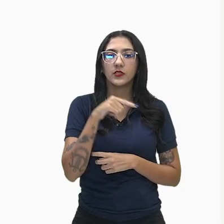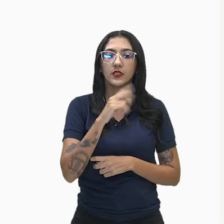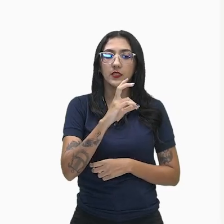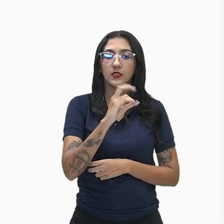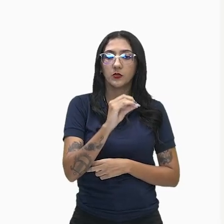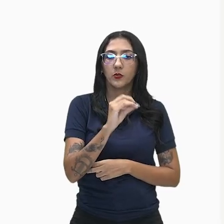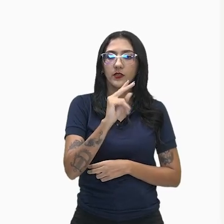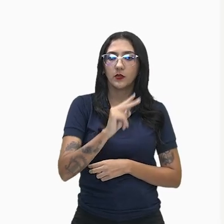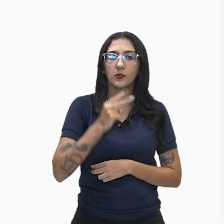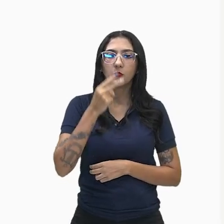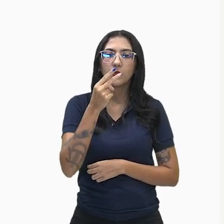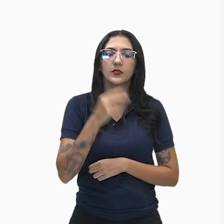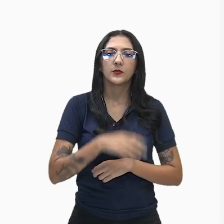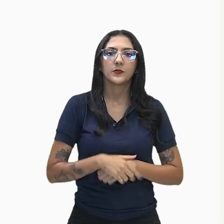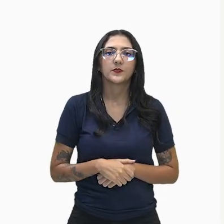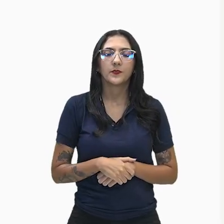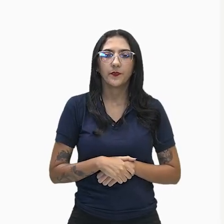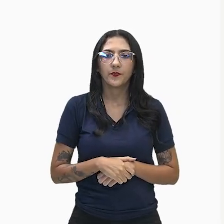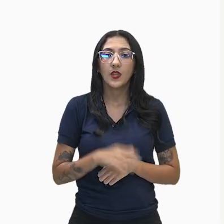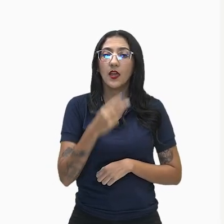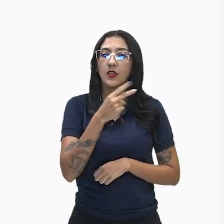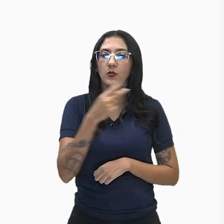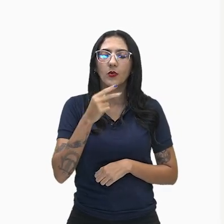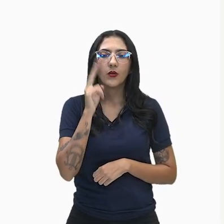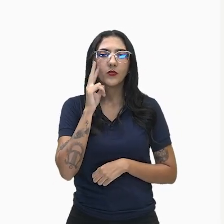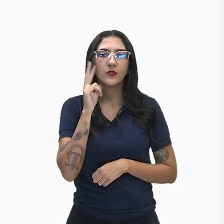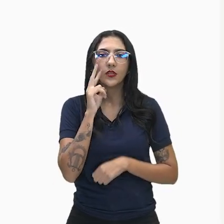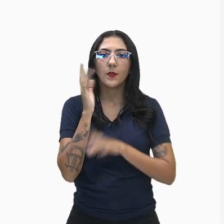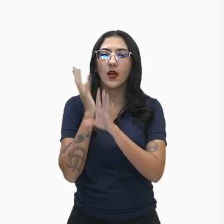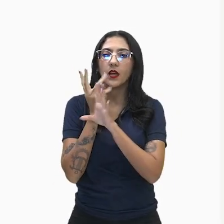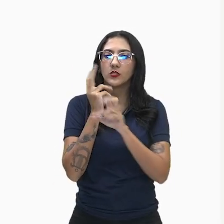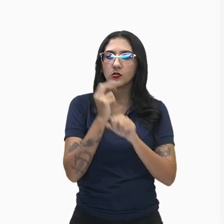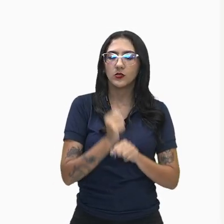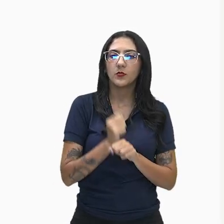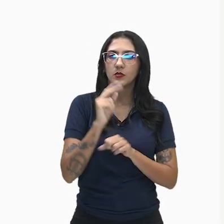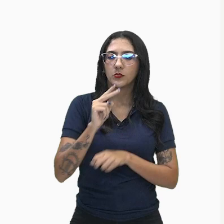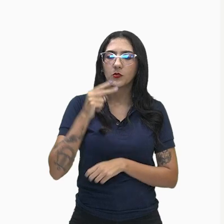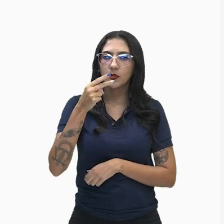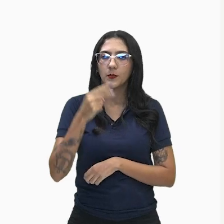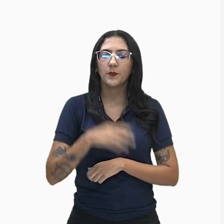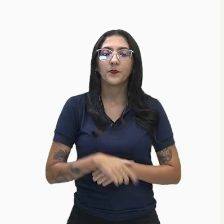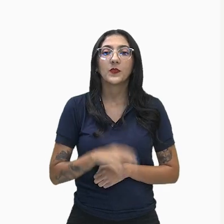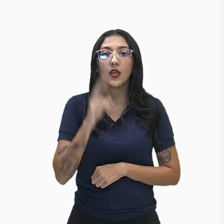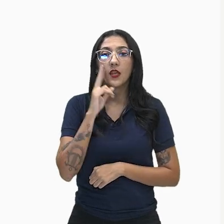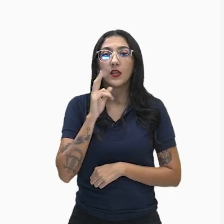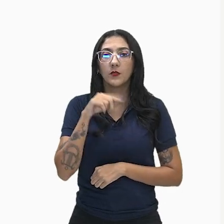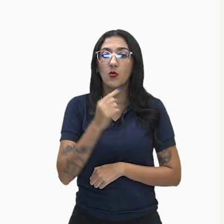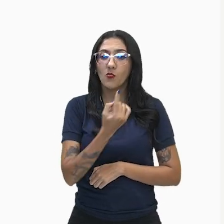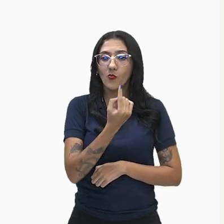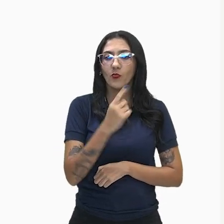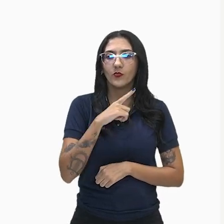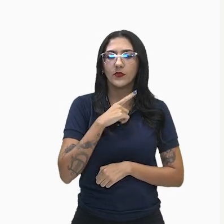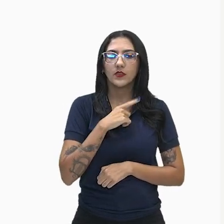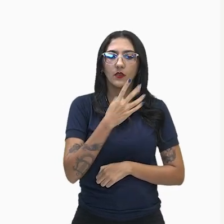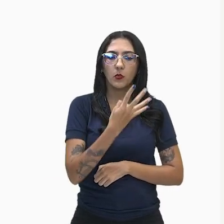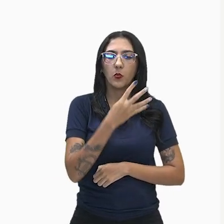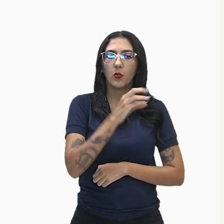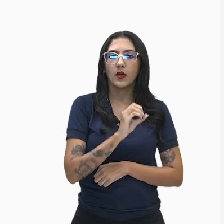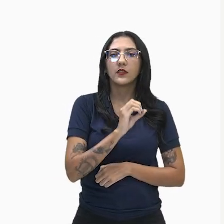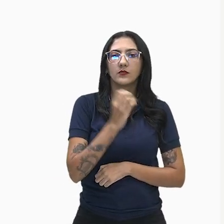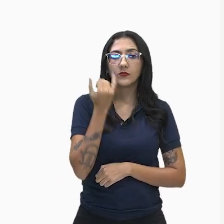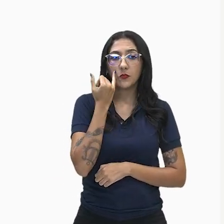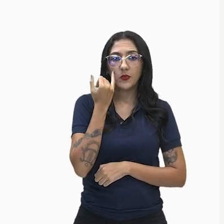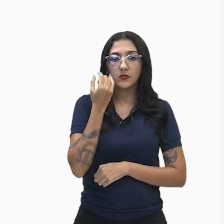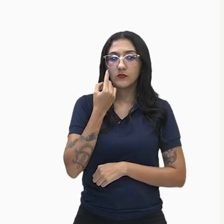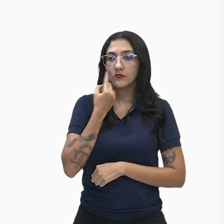igual à soma dos quadrados dos catetos. Pessoal, um dos catetos mede 40, né? Que é 40 km, só vamos considerar aqui